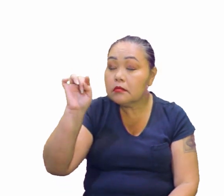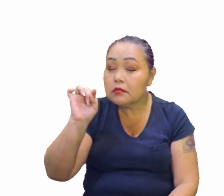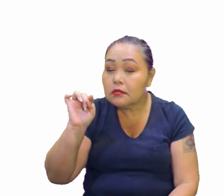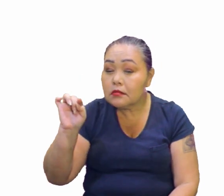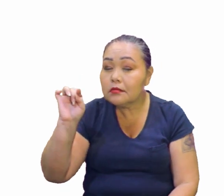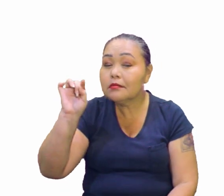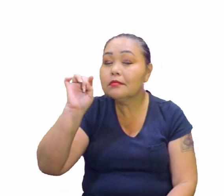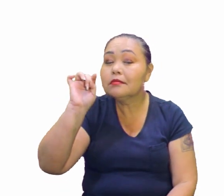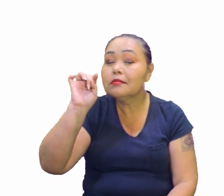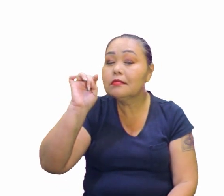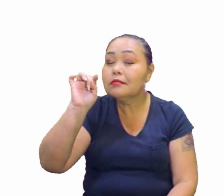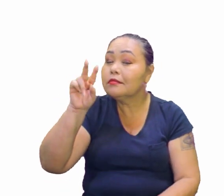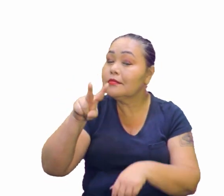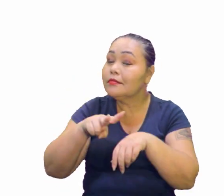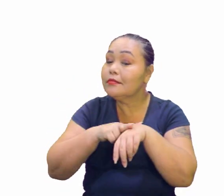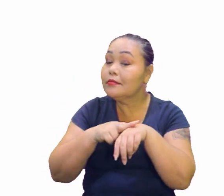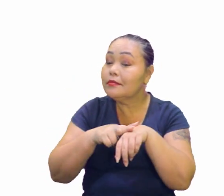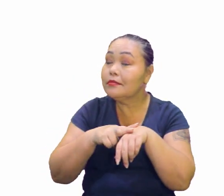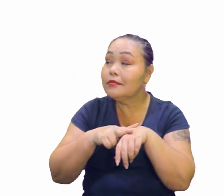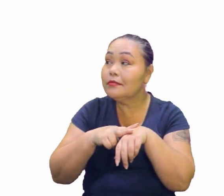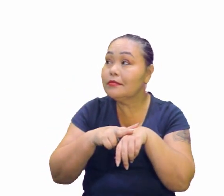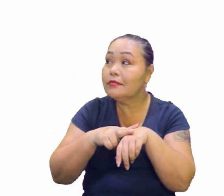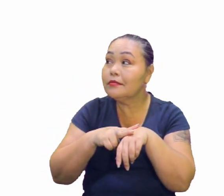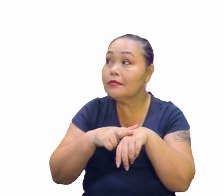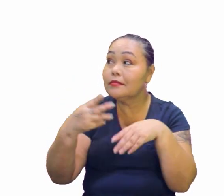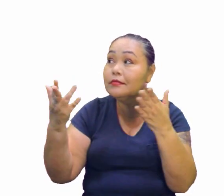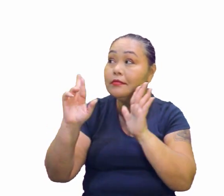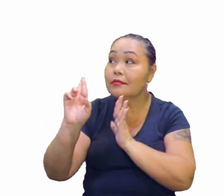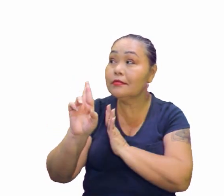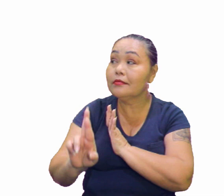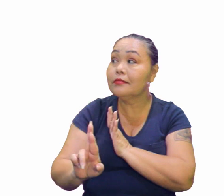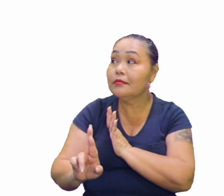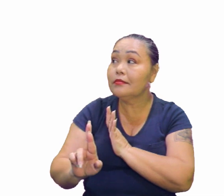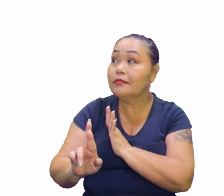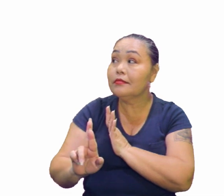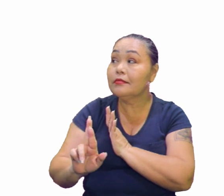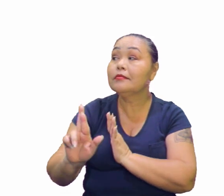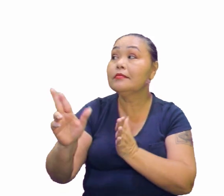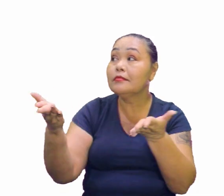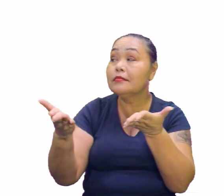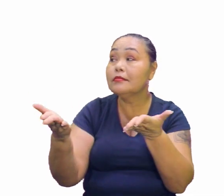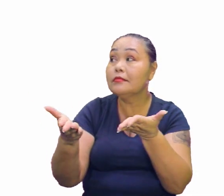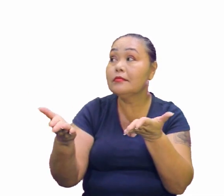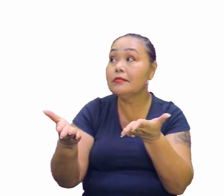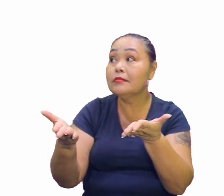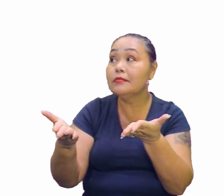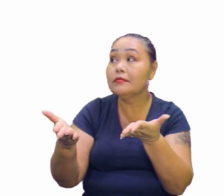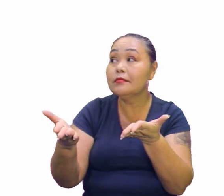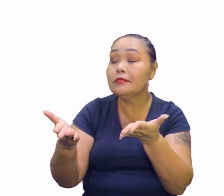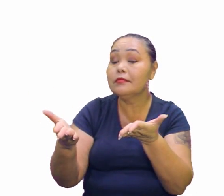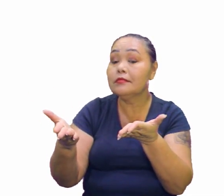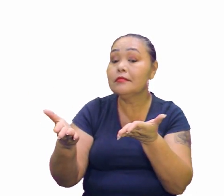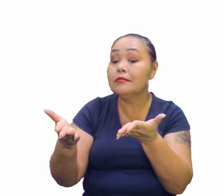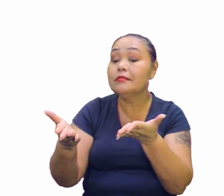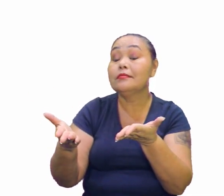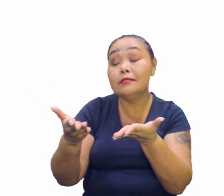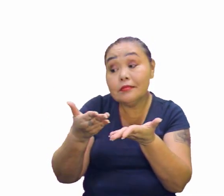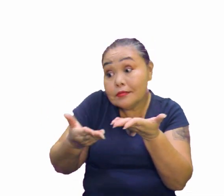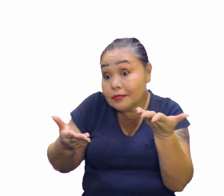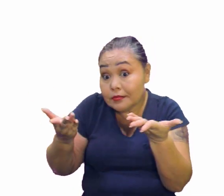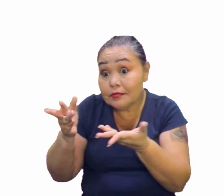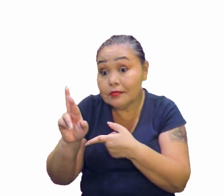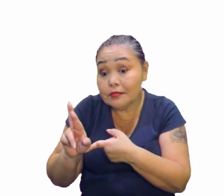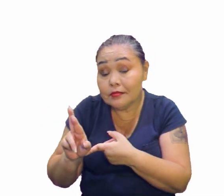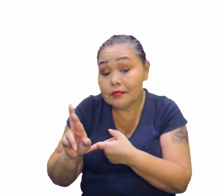grifar o que é, o que representa e o que está ainda, o que resta